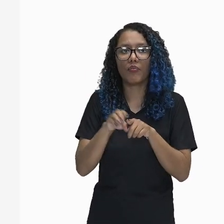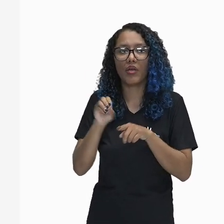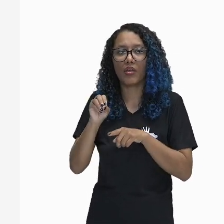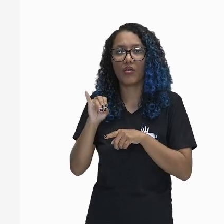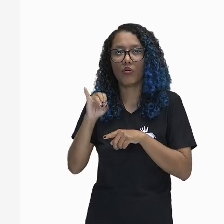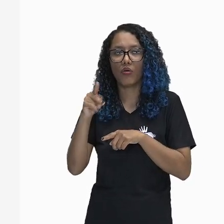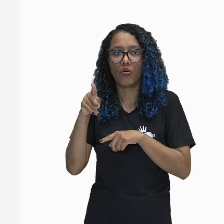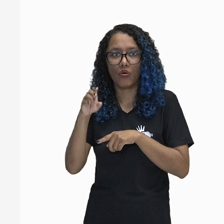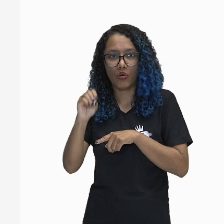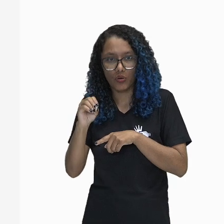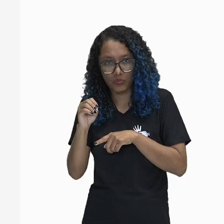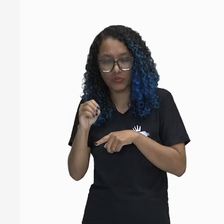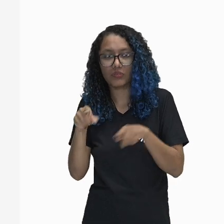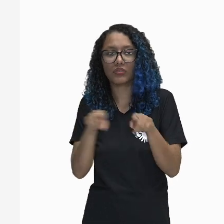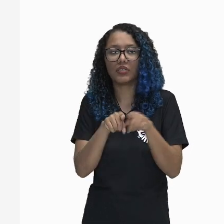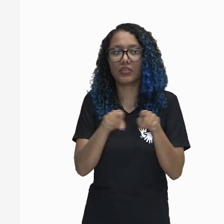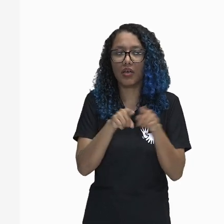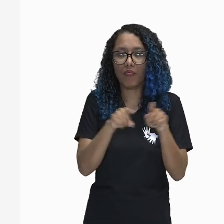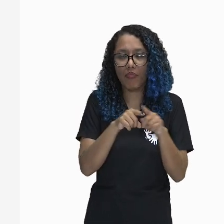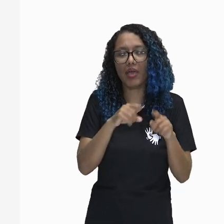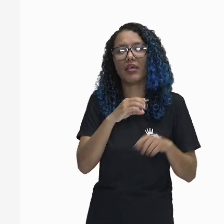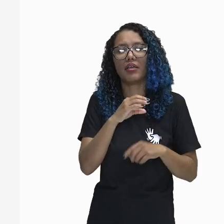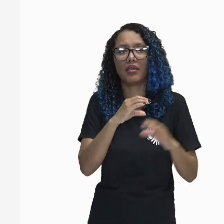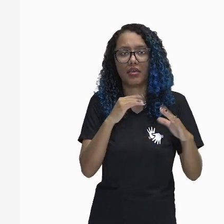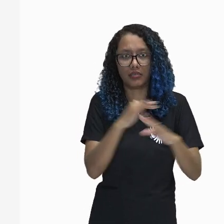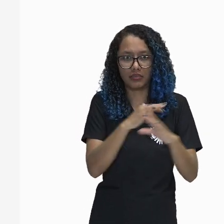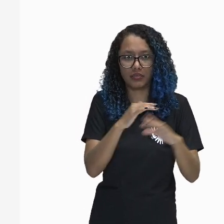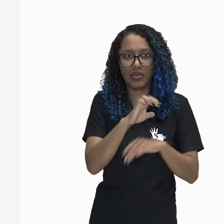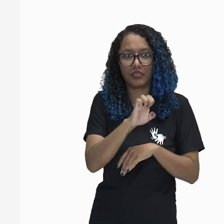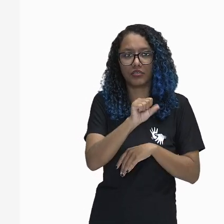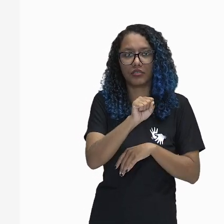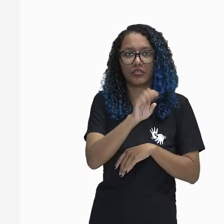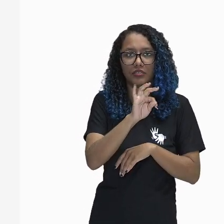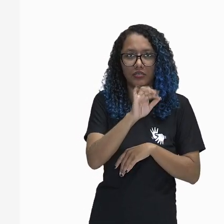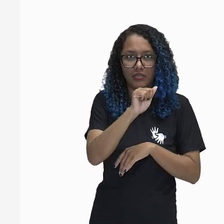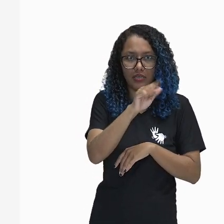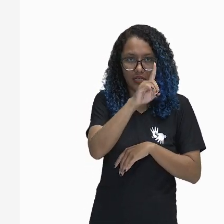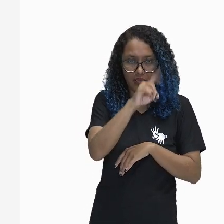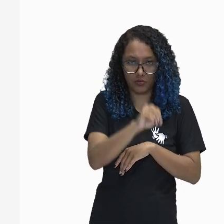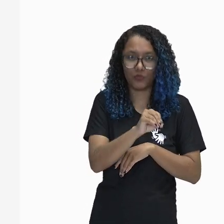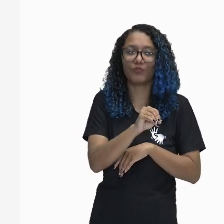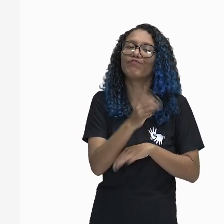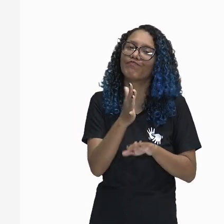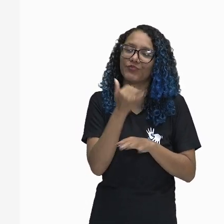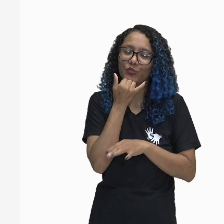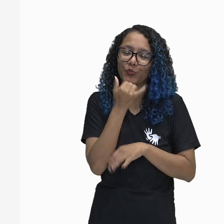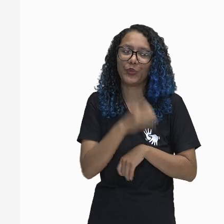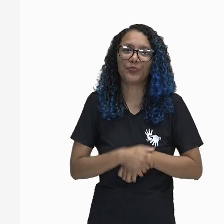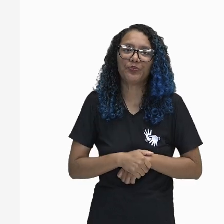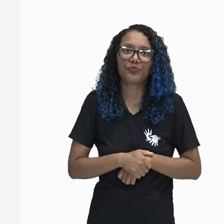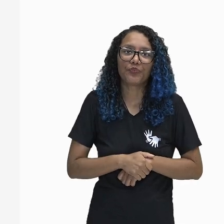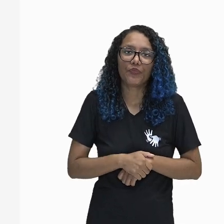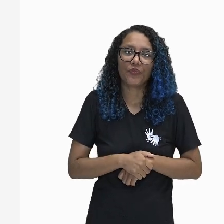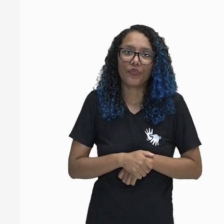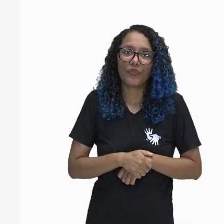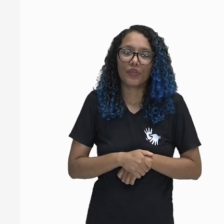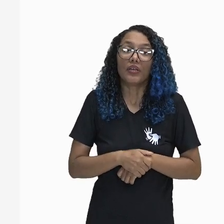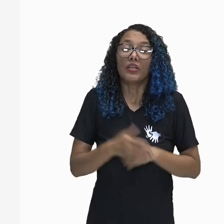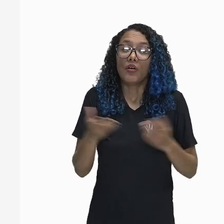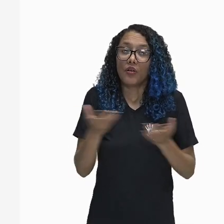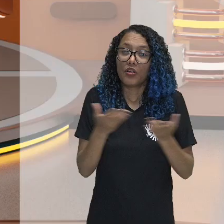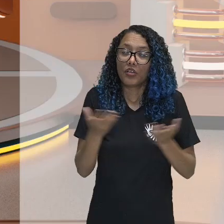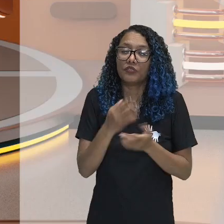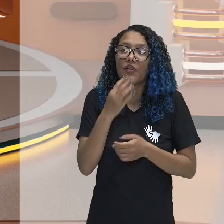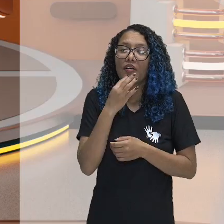a cidade do oicos à cidade-estado, perdão, gente. A gente vai começar então a conhecer